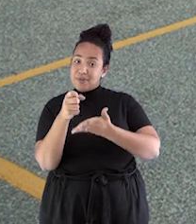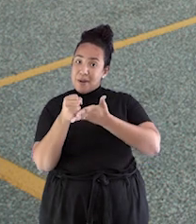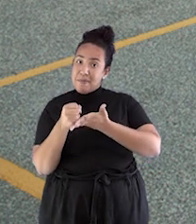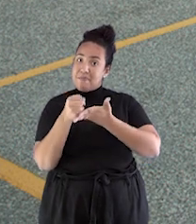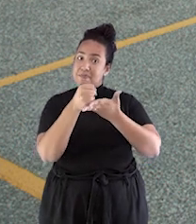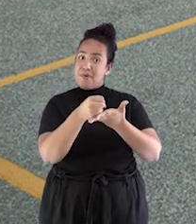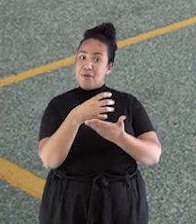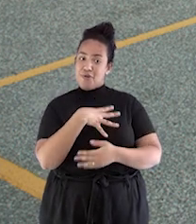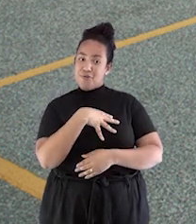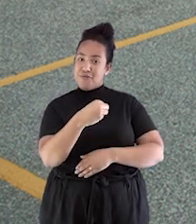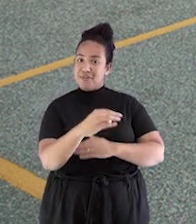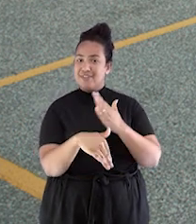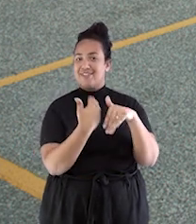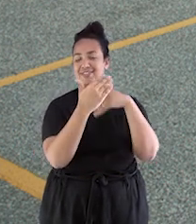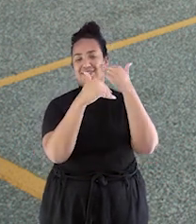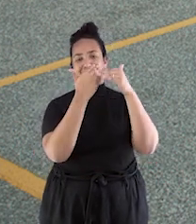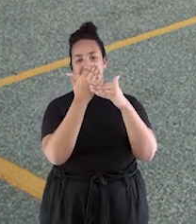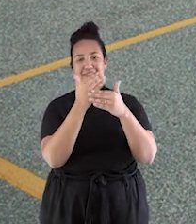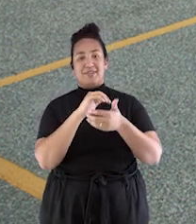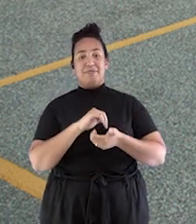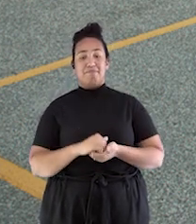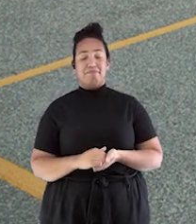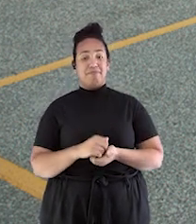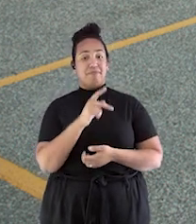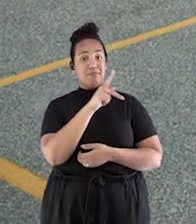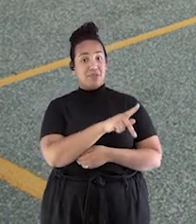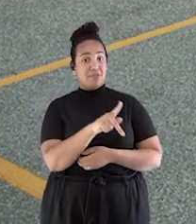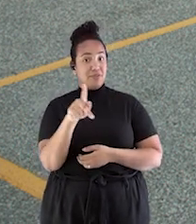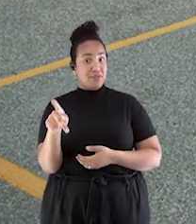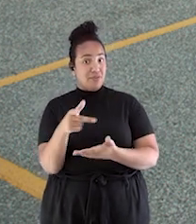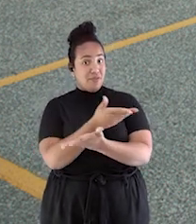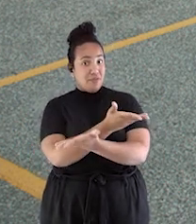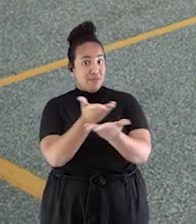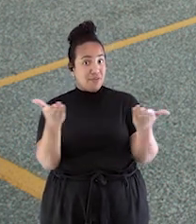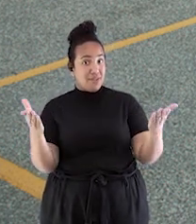do seu filho. E professor, colega que está nos